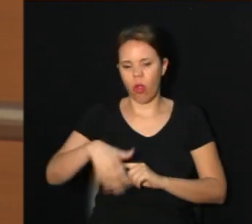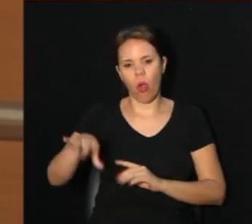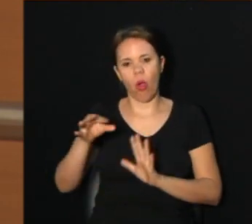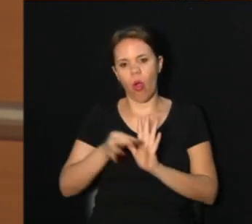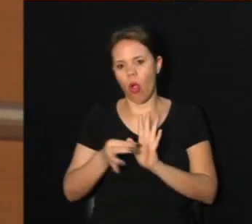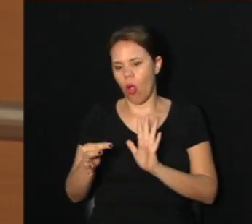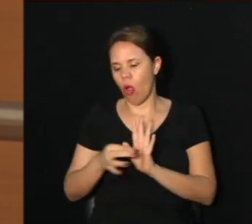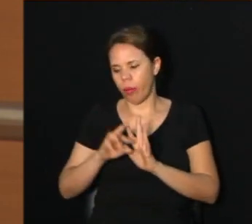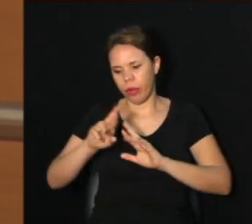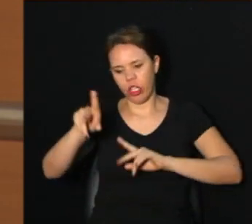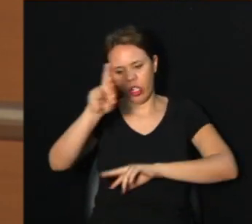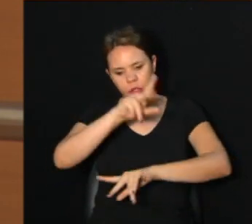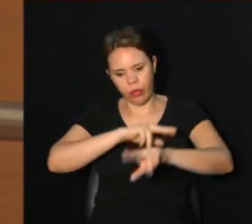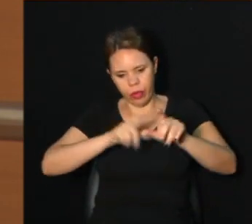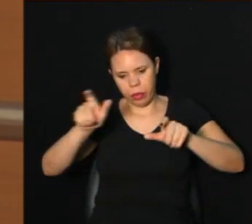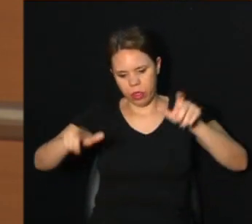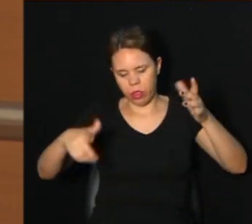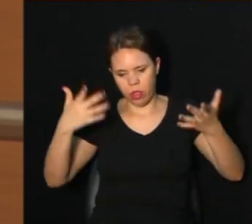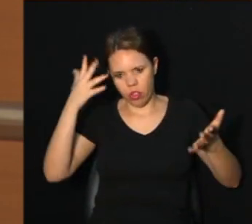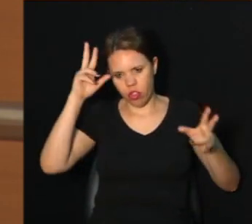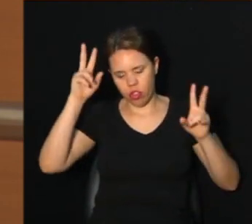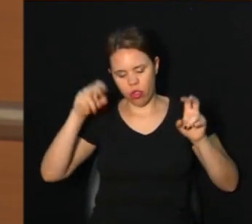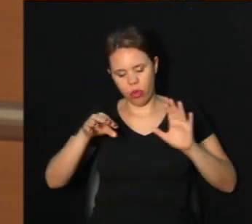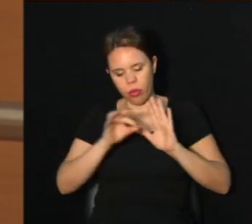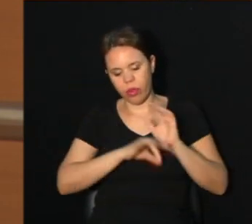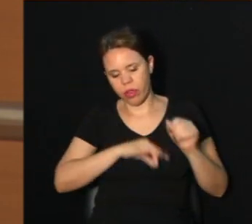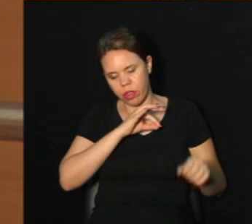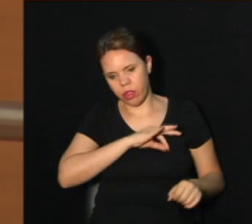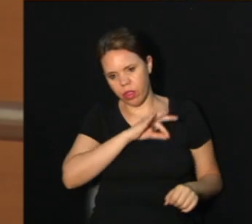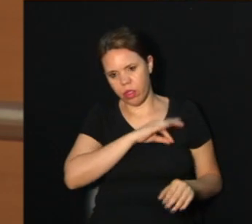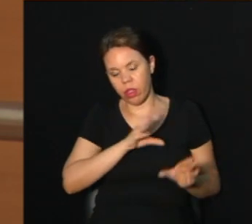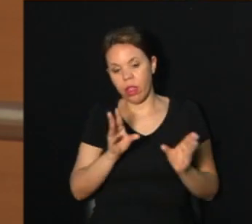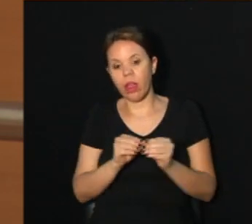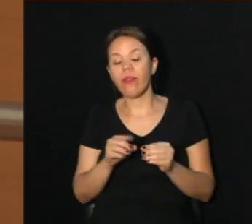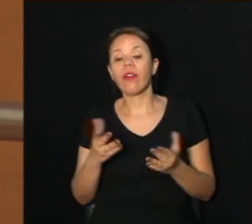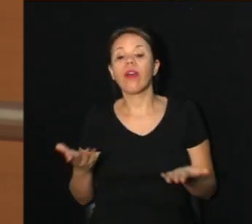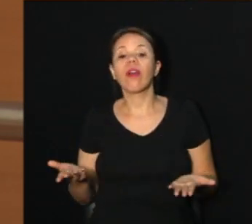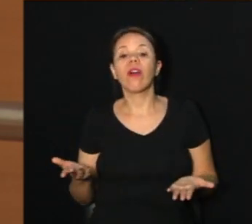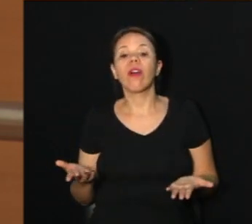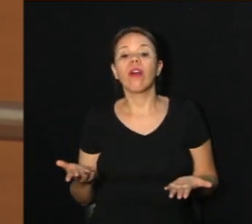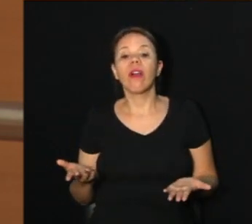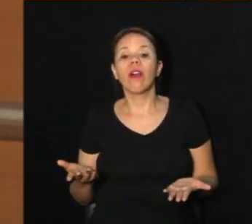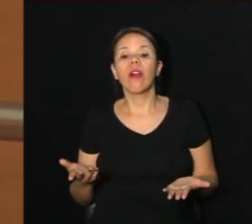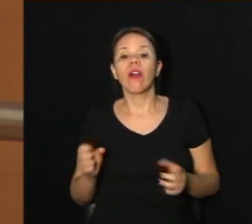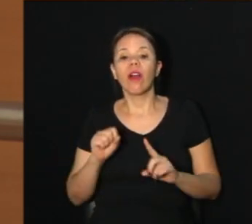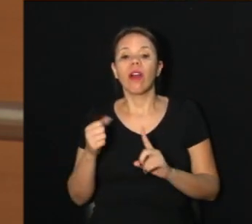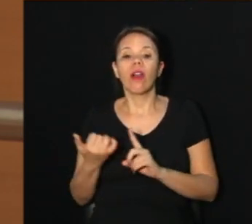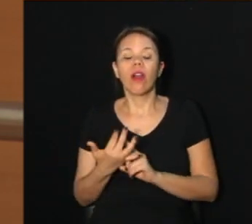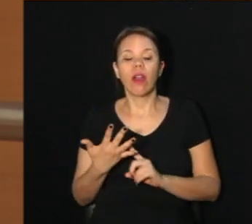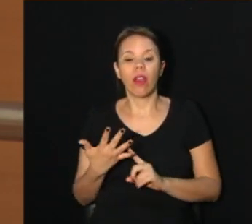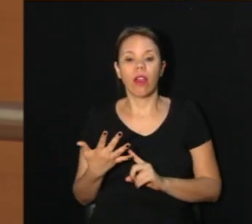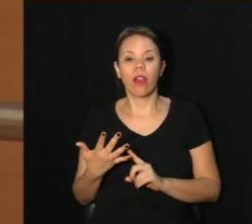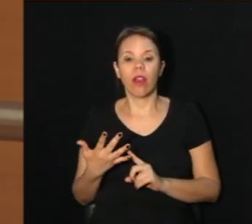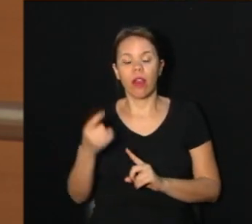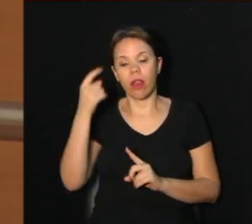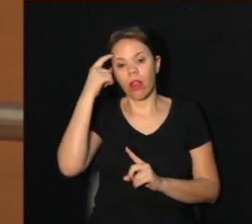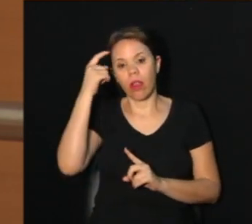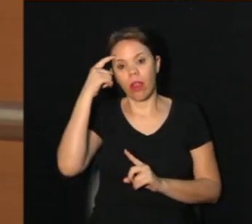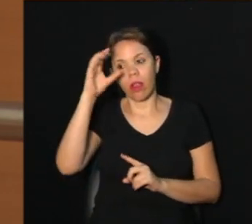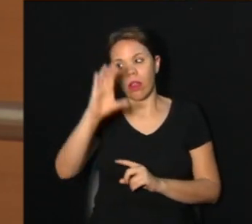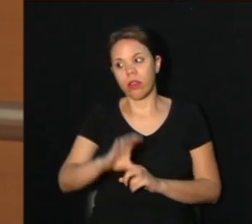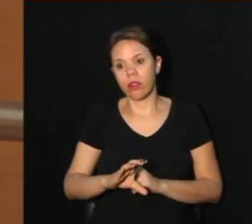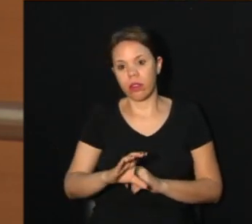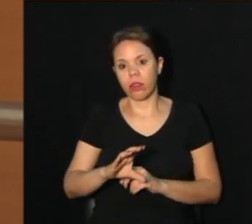de vocês. Sobre a questão de salários, de definir salários, para o entendimento da sociedade, não cabe nenhum na cabeça do cidadão,